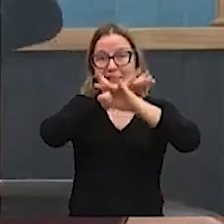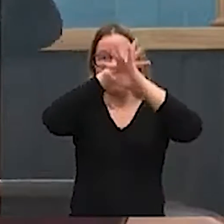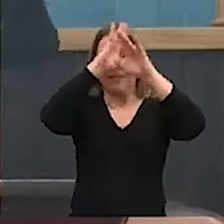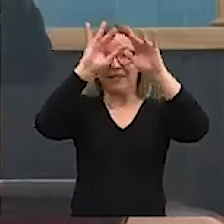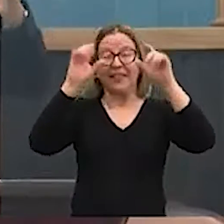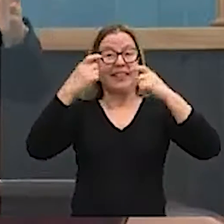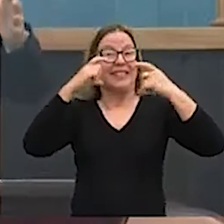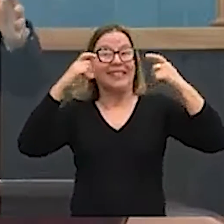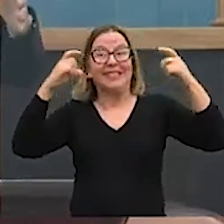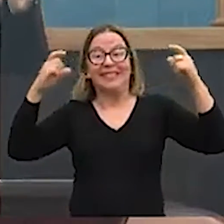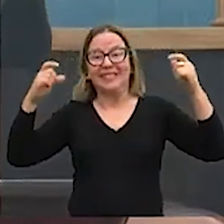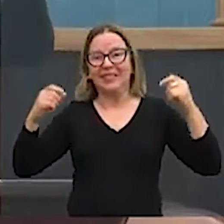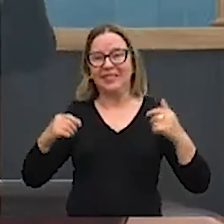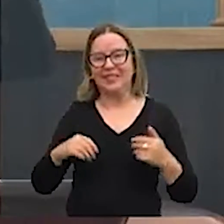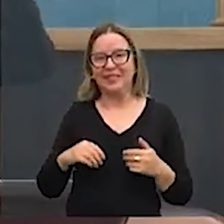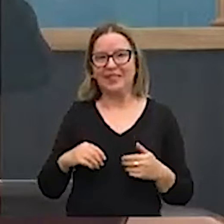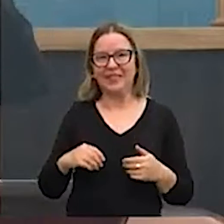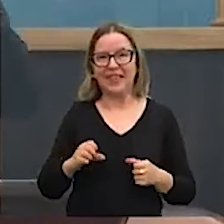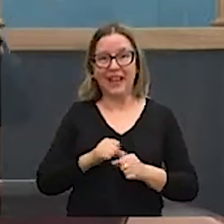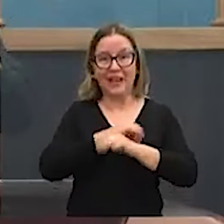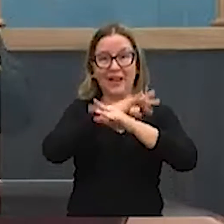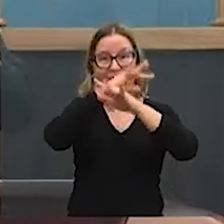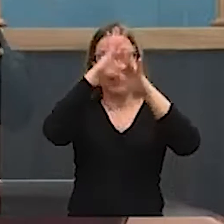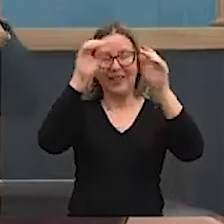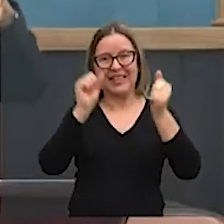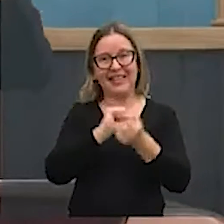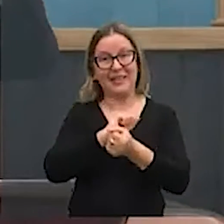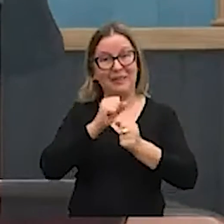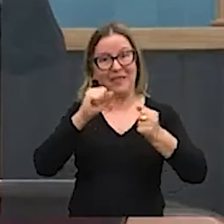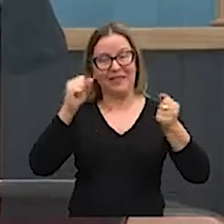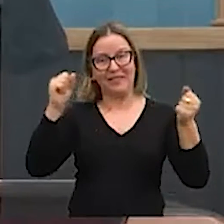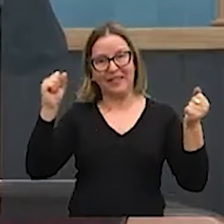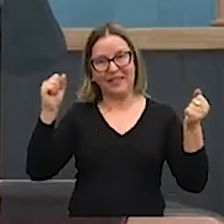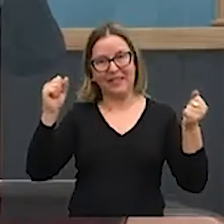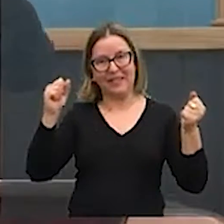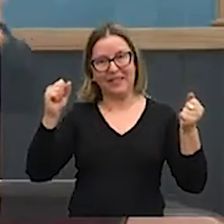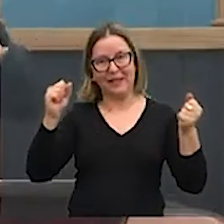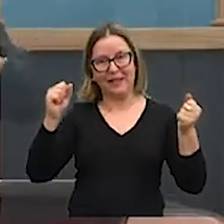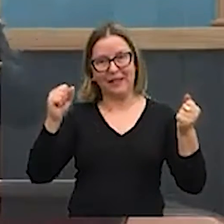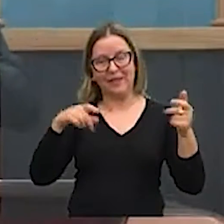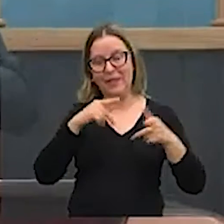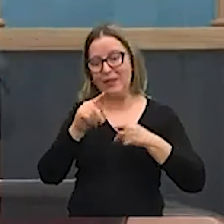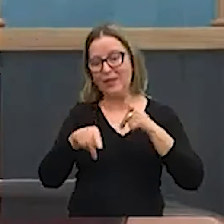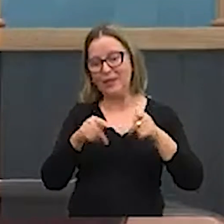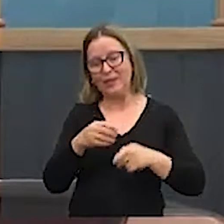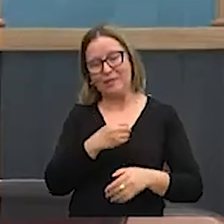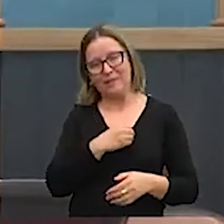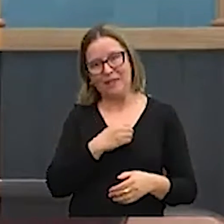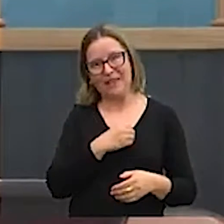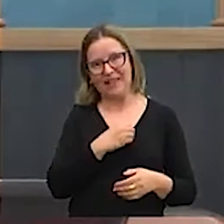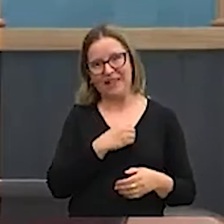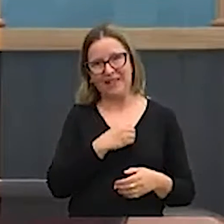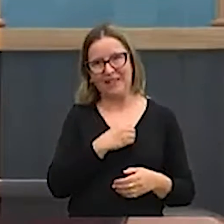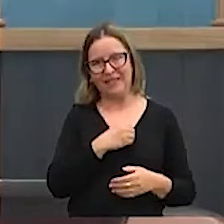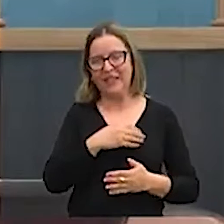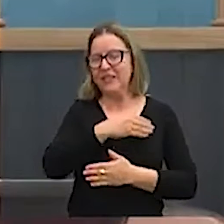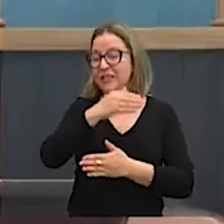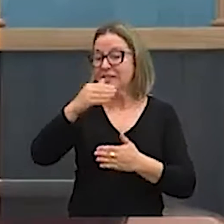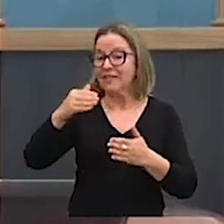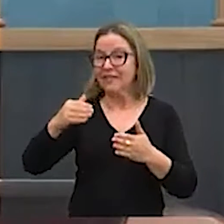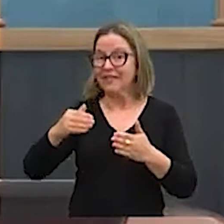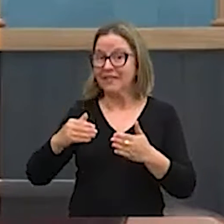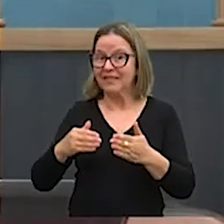é a glória da libertação dos pecadores de